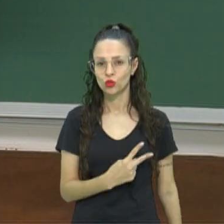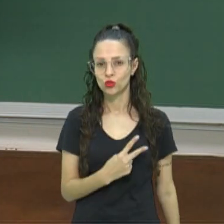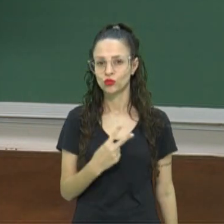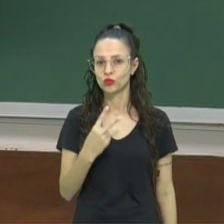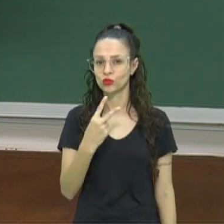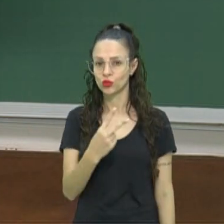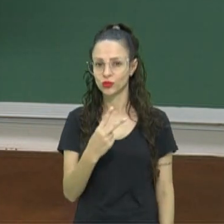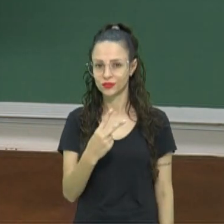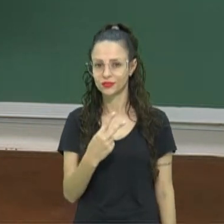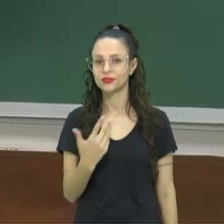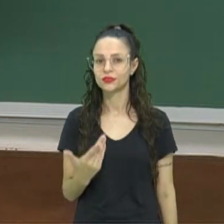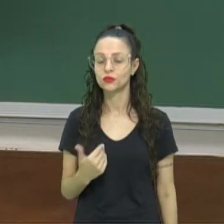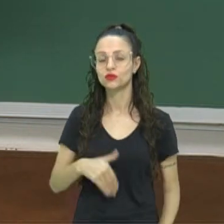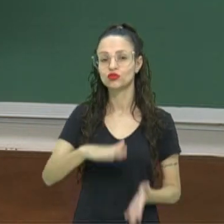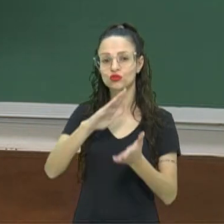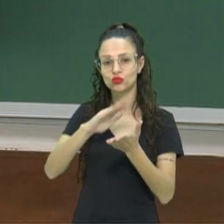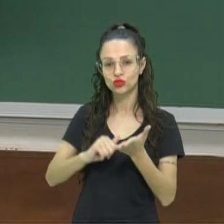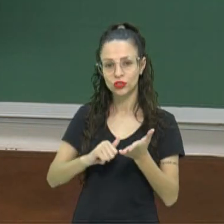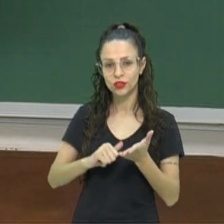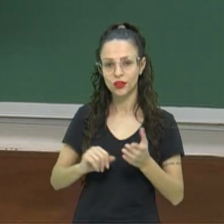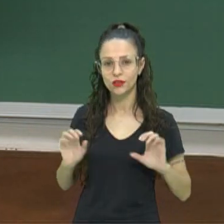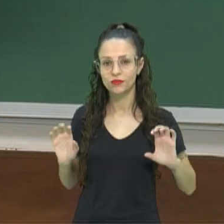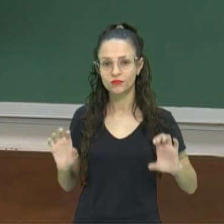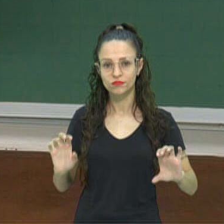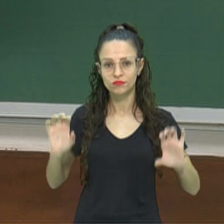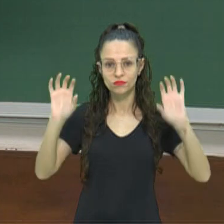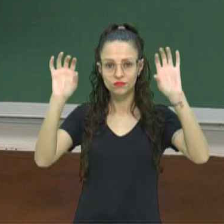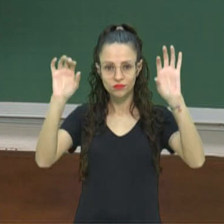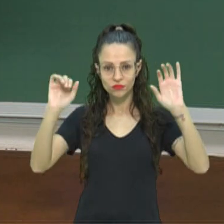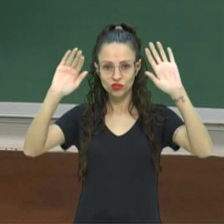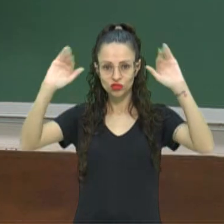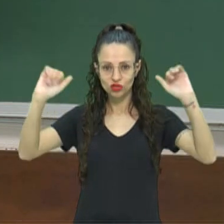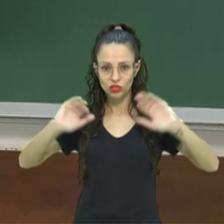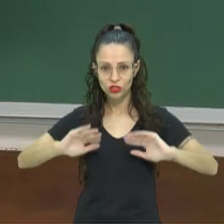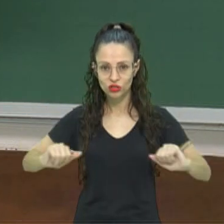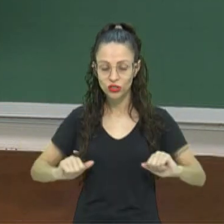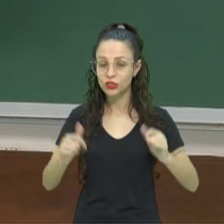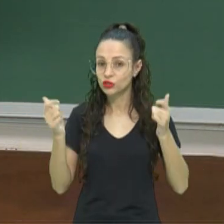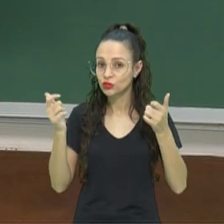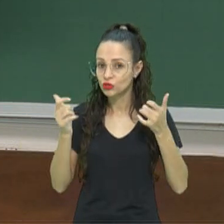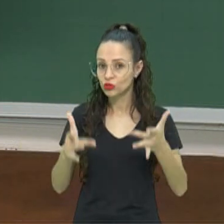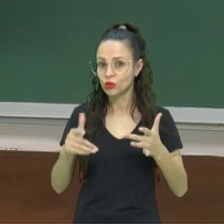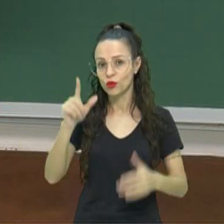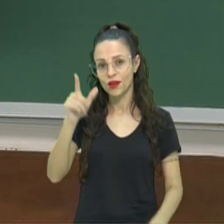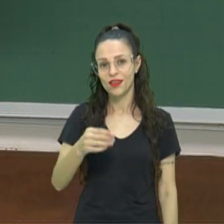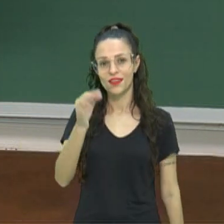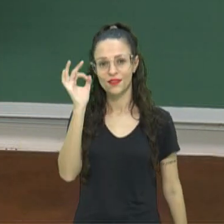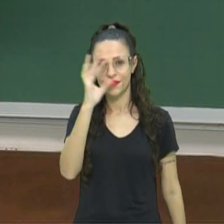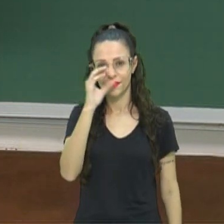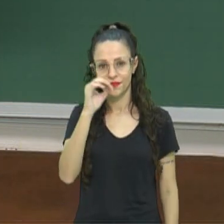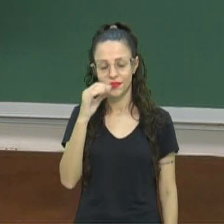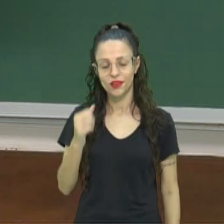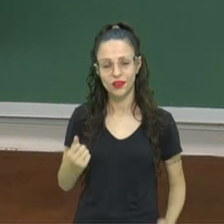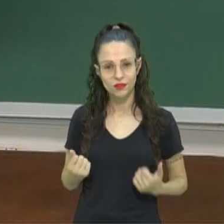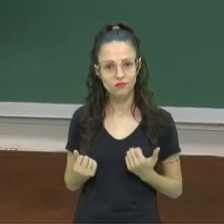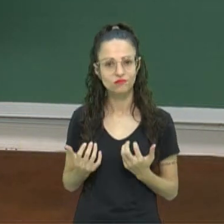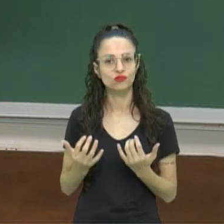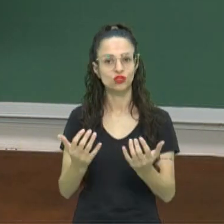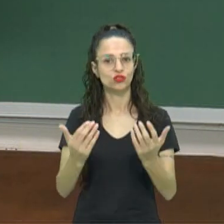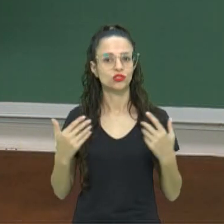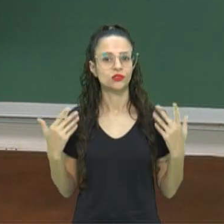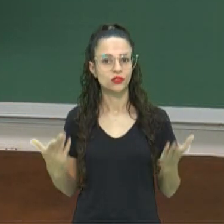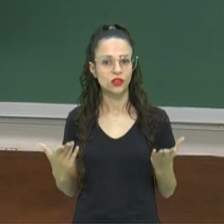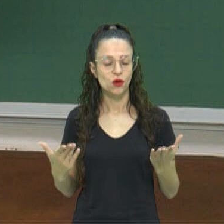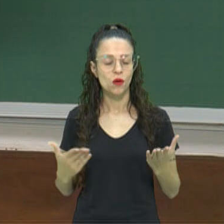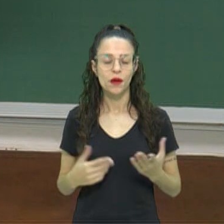2. Então, você retira a área desses quadrados. O que sobra é a área verde, a área do jardim. Então,